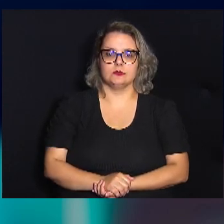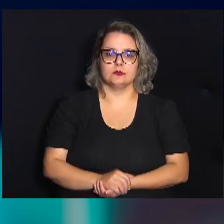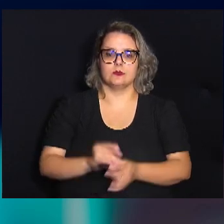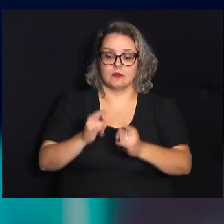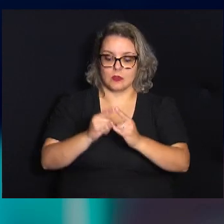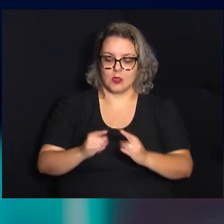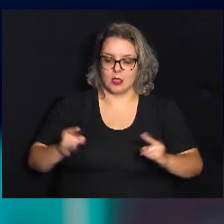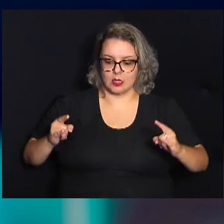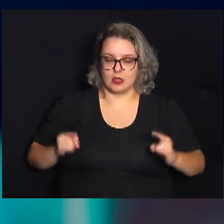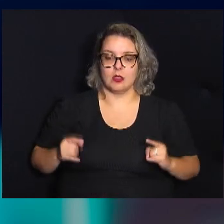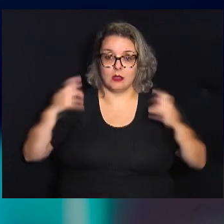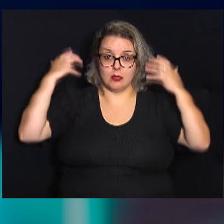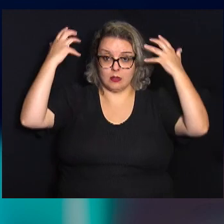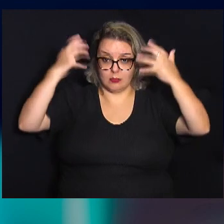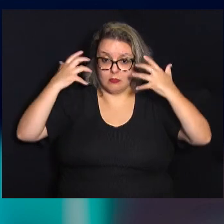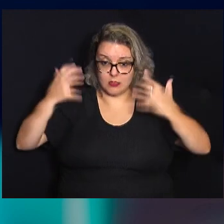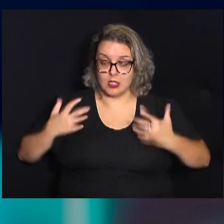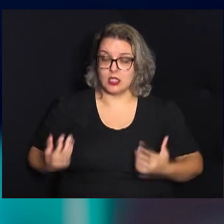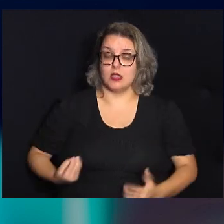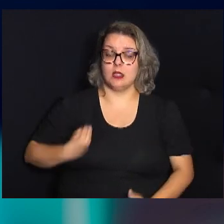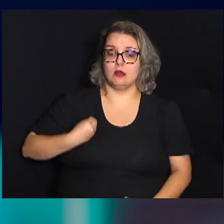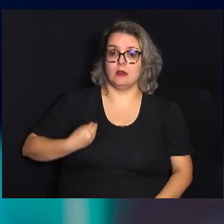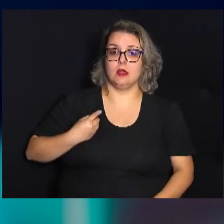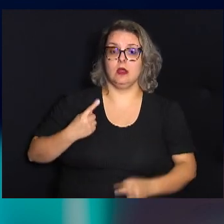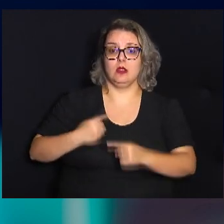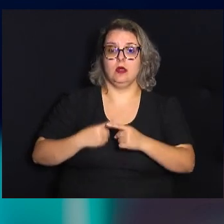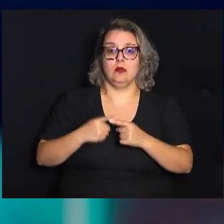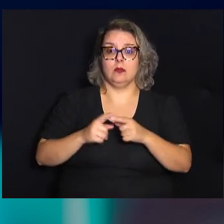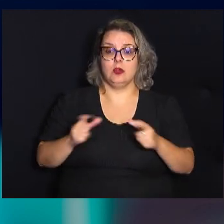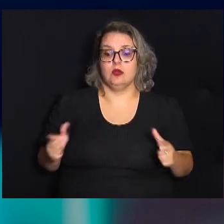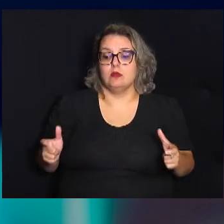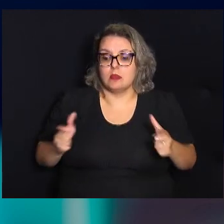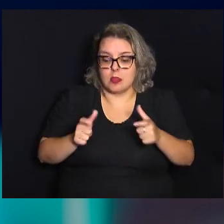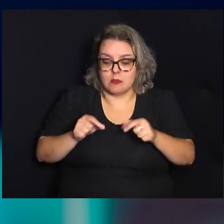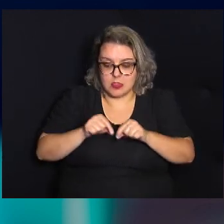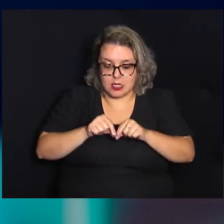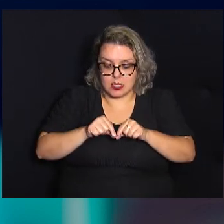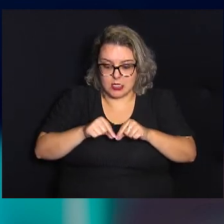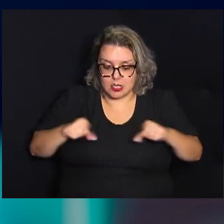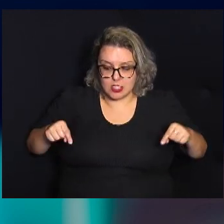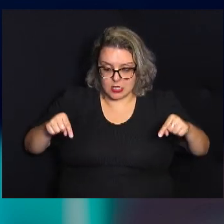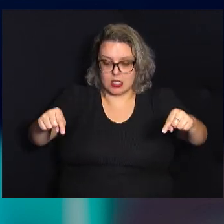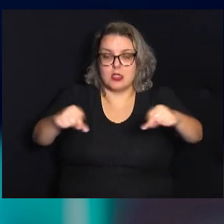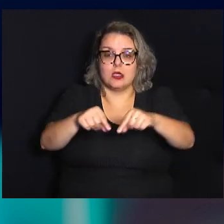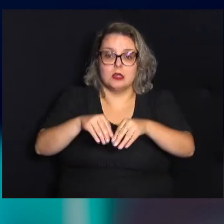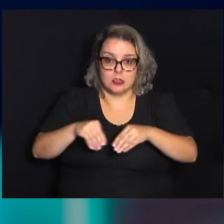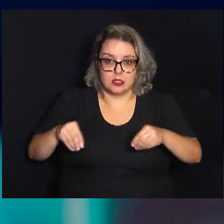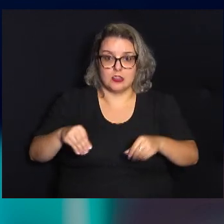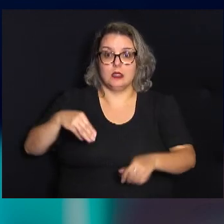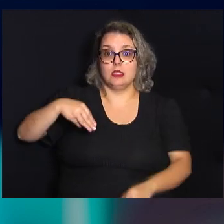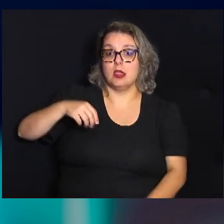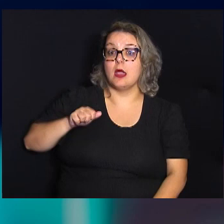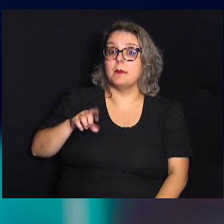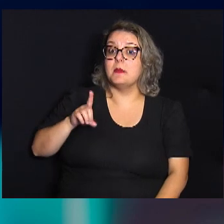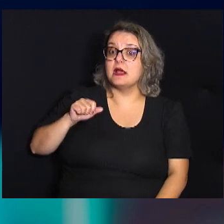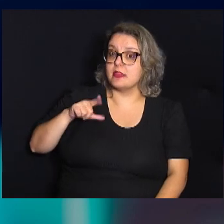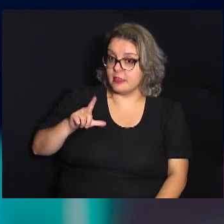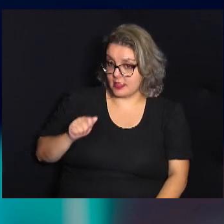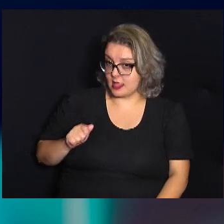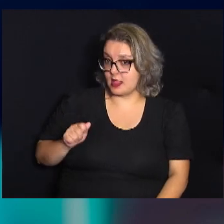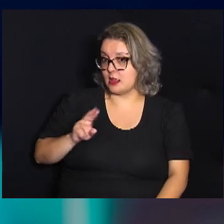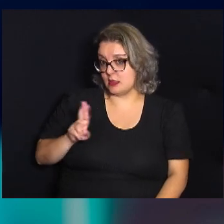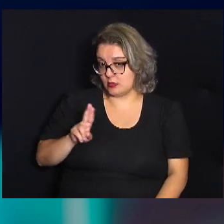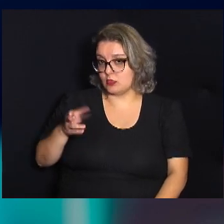aumento da amplitude entre 14 e 16 graus Celsius, que é a coloração vermelha, nós vemos que existe aí